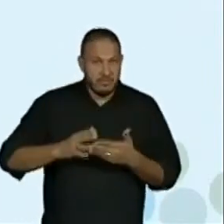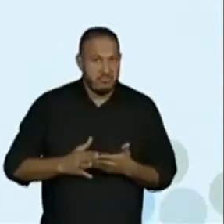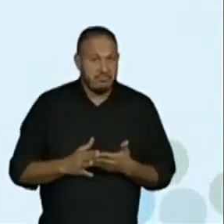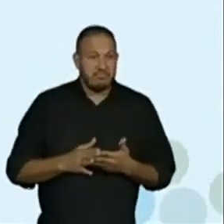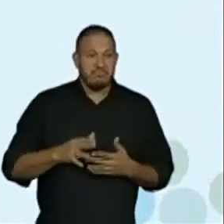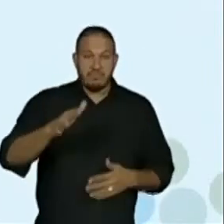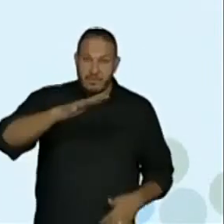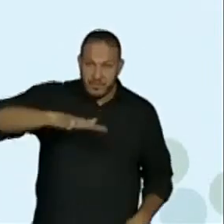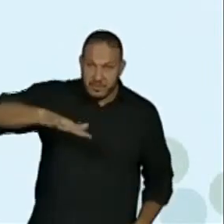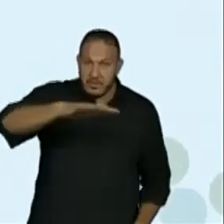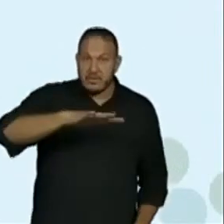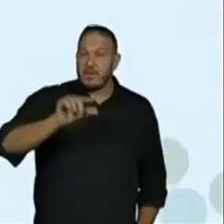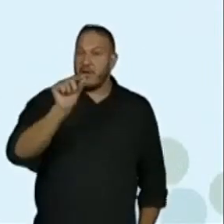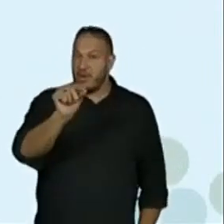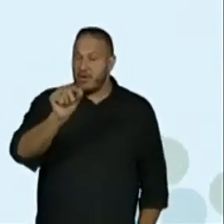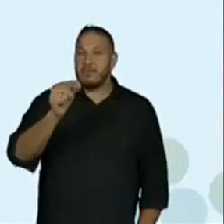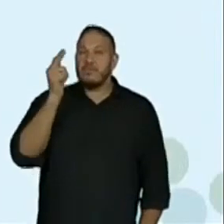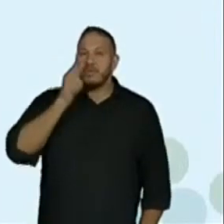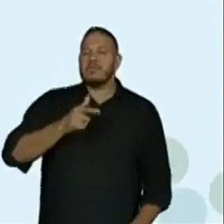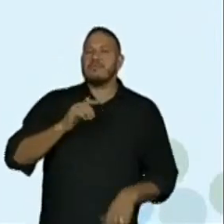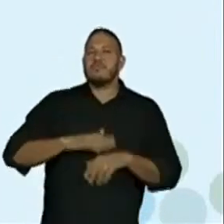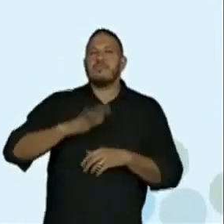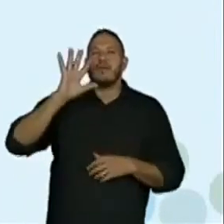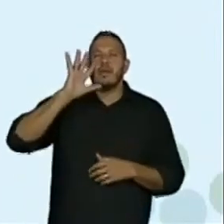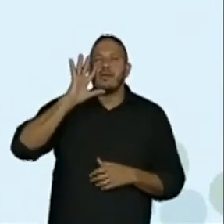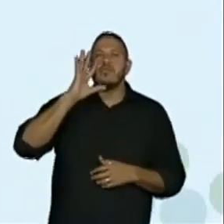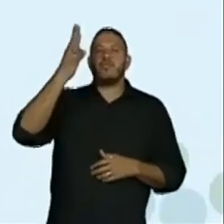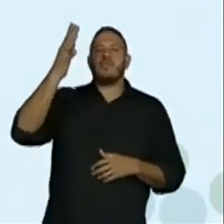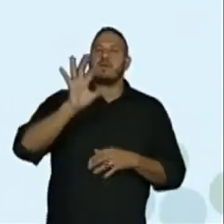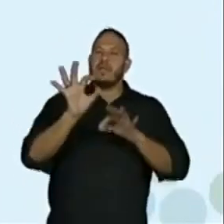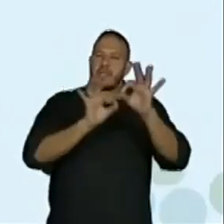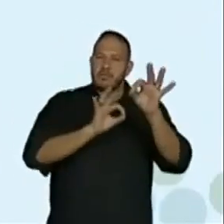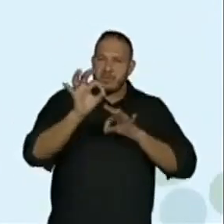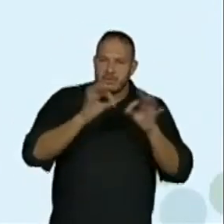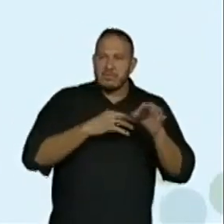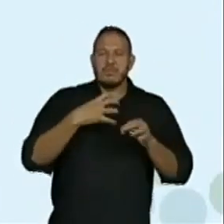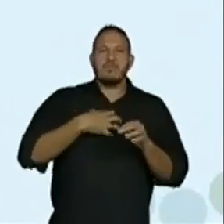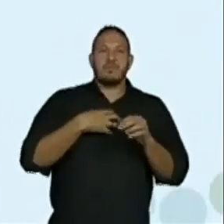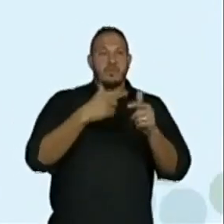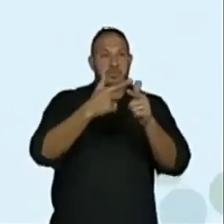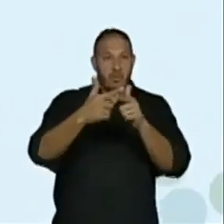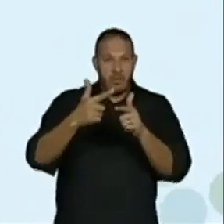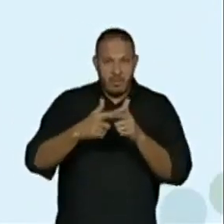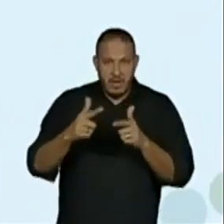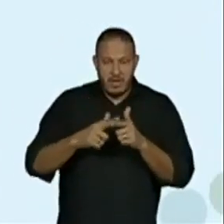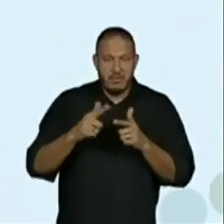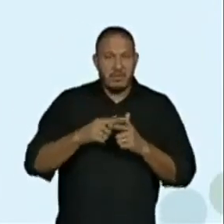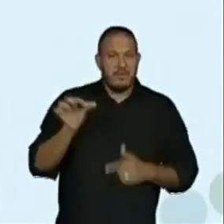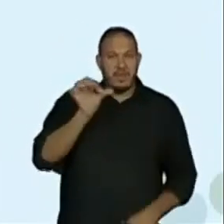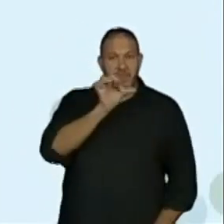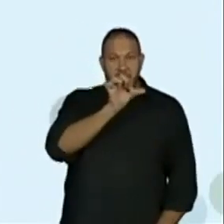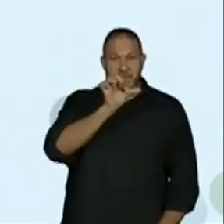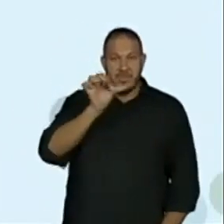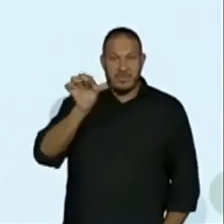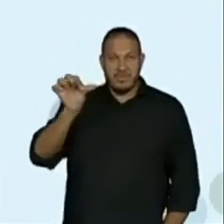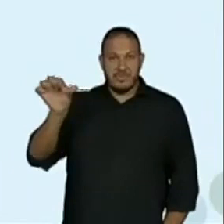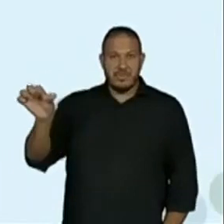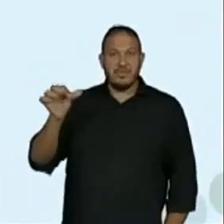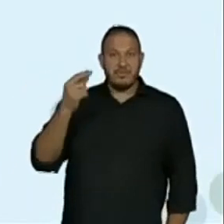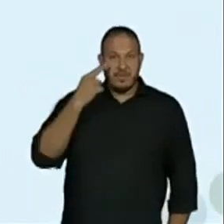para vocês, resolver e elaborar situações-problema, mas com marca-texto, não é?